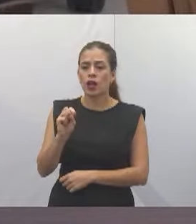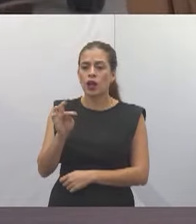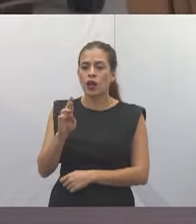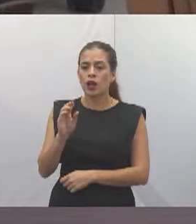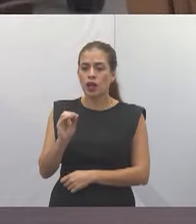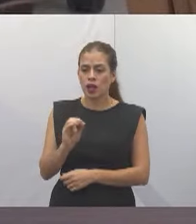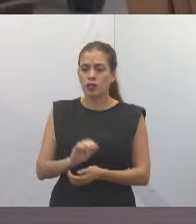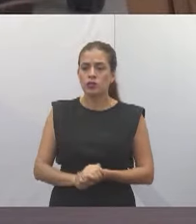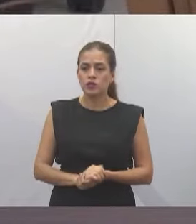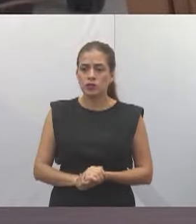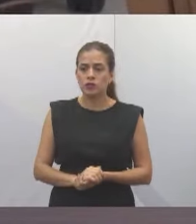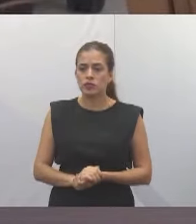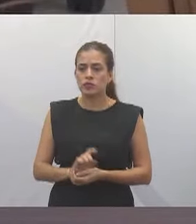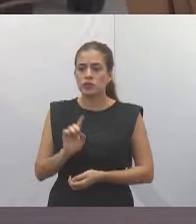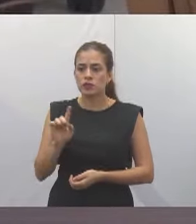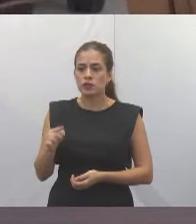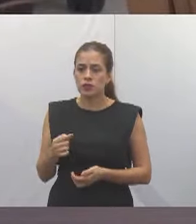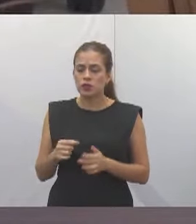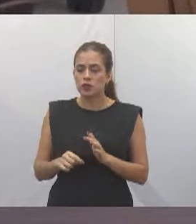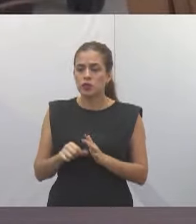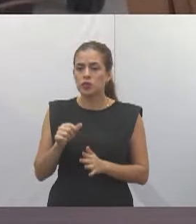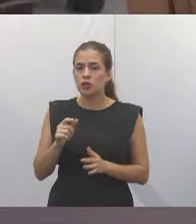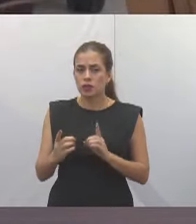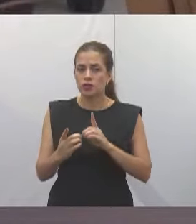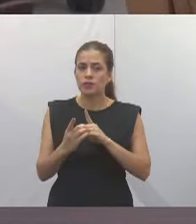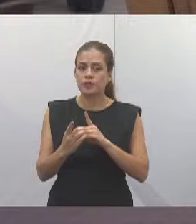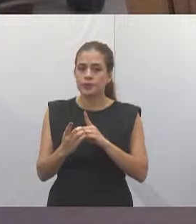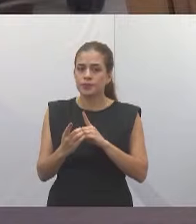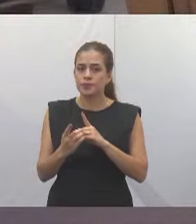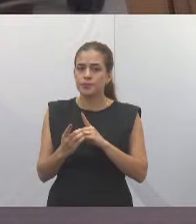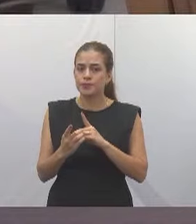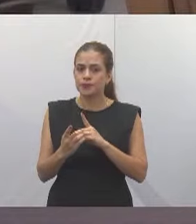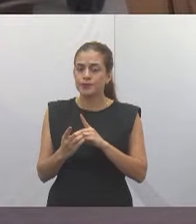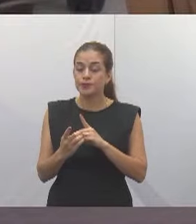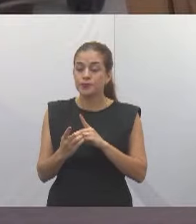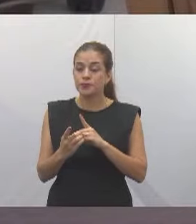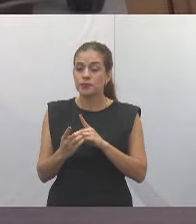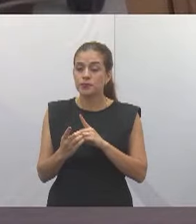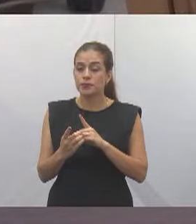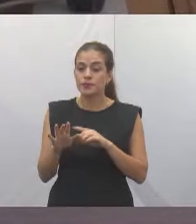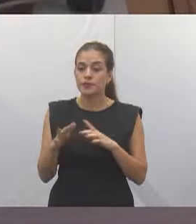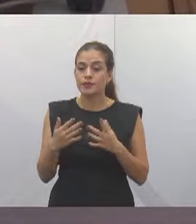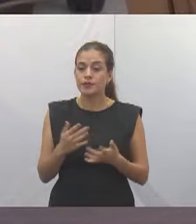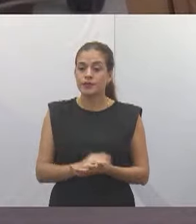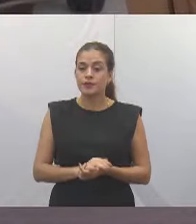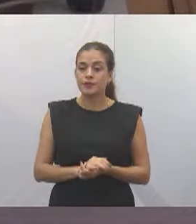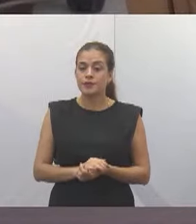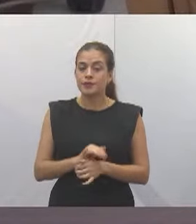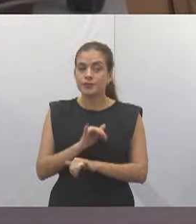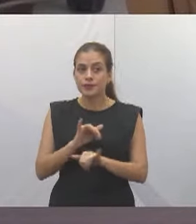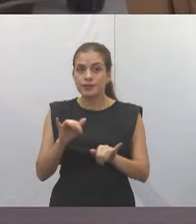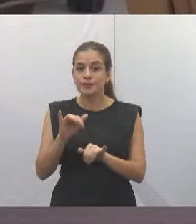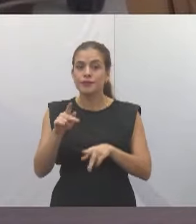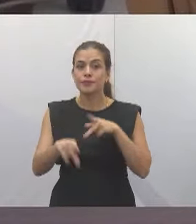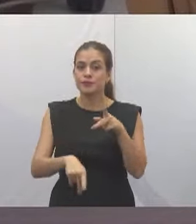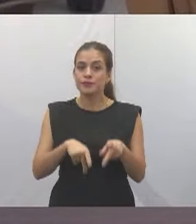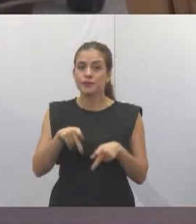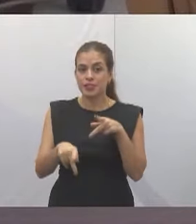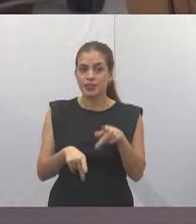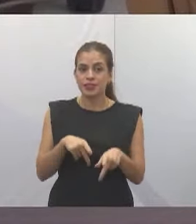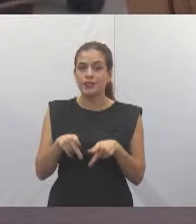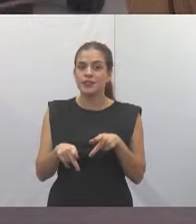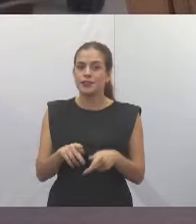depois desse primeiro atendimento, agora as coisas estão fluindo. Então, é isso. Eu queria deixar esse recado para a população que, após passar na UPA,